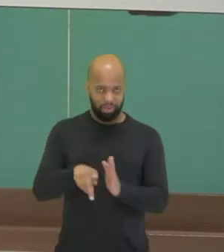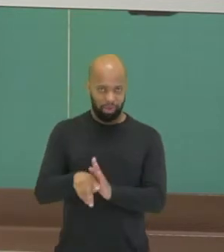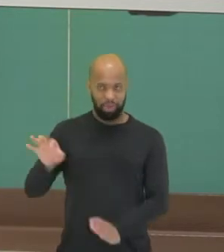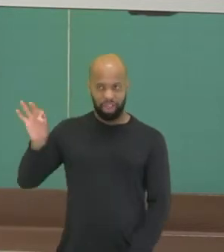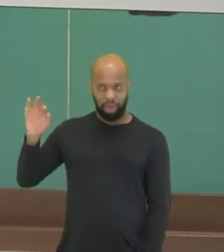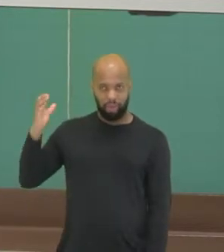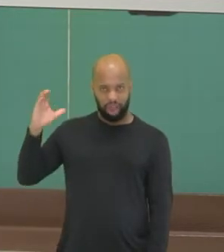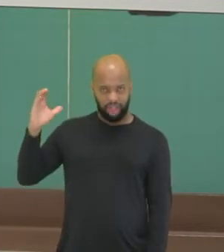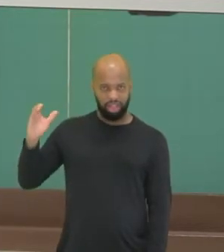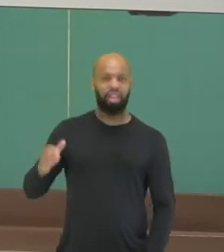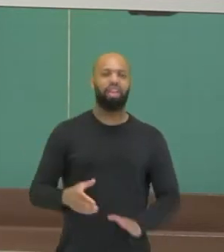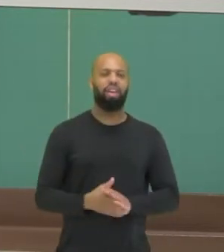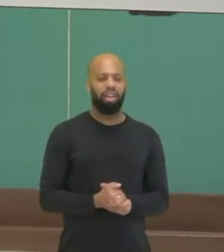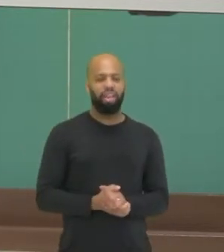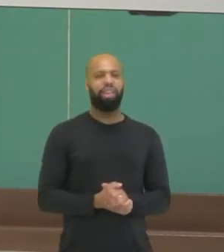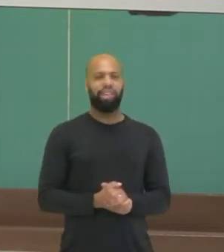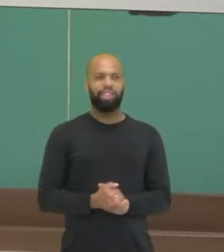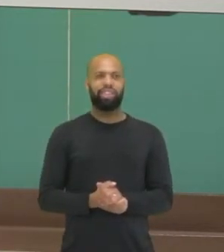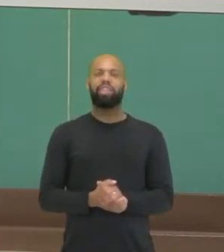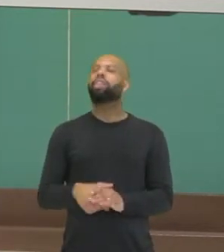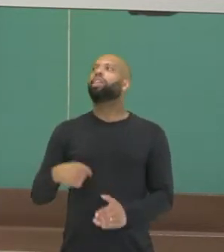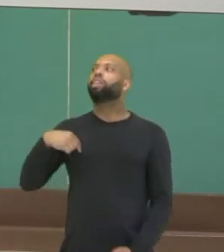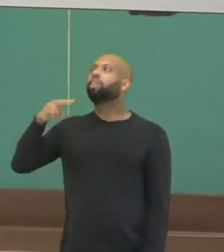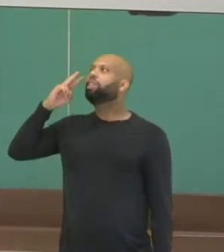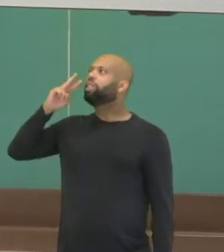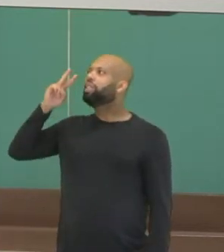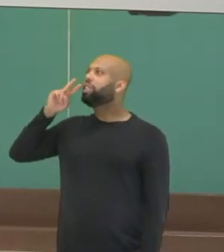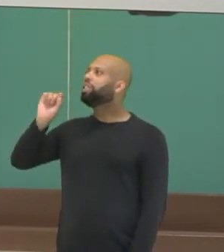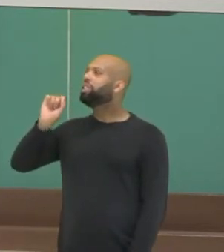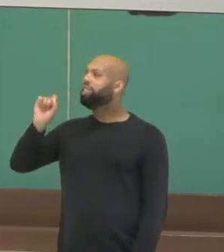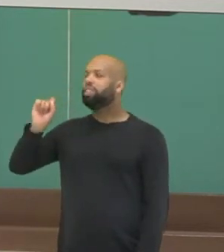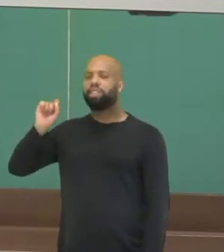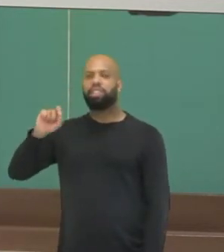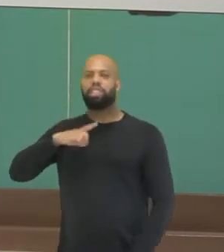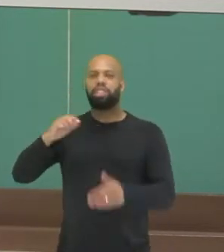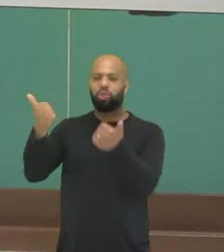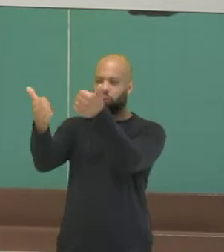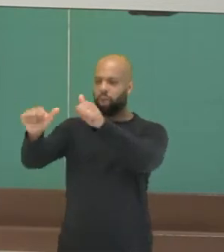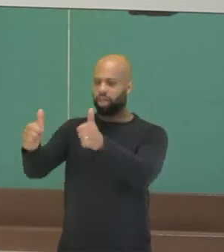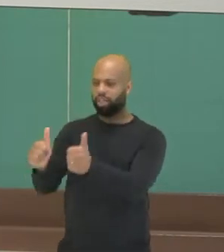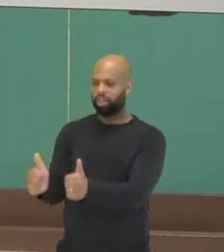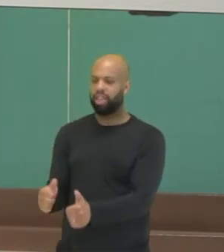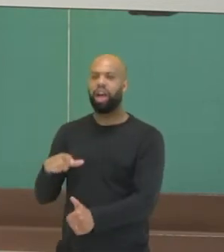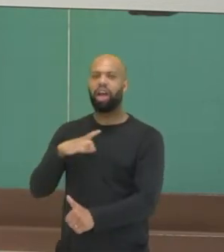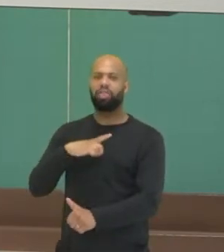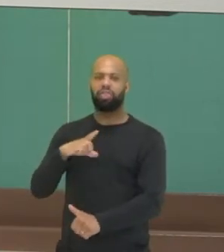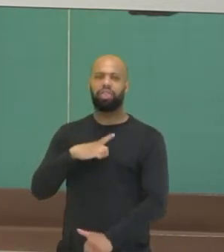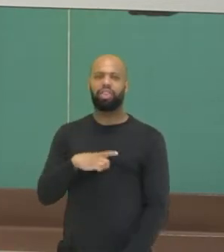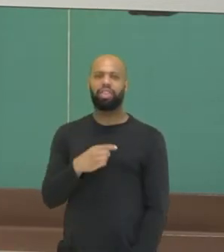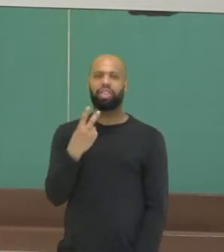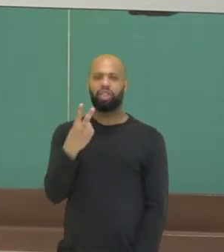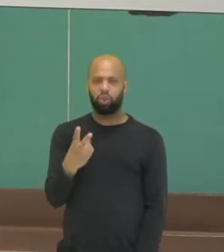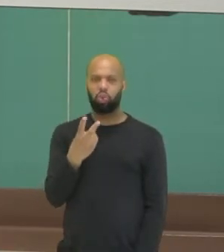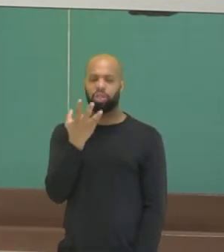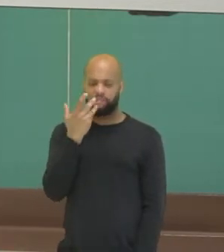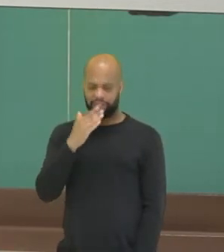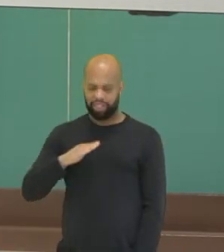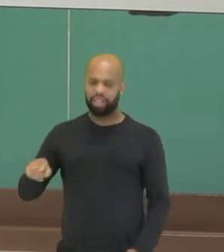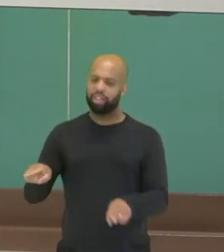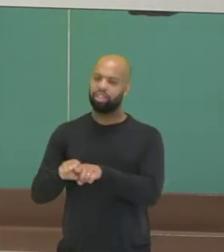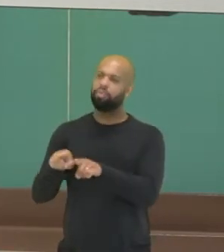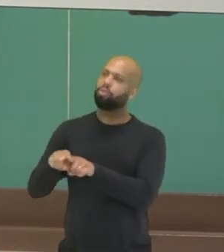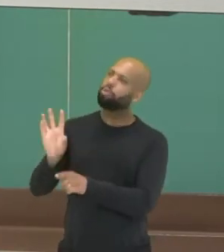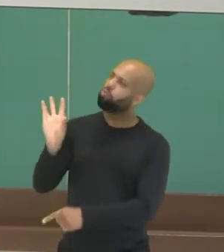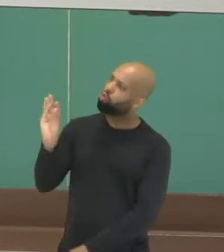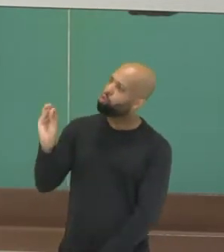entendi, professor. Professor, eu já vi também uma estátua que tem 2 crianças embaixo sendo amamentadas. Exatamente a